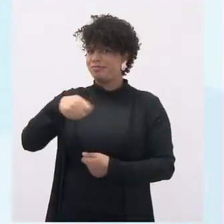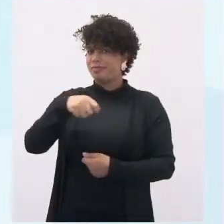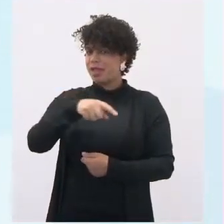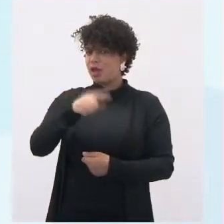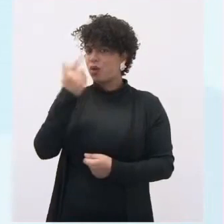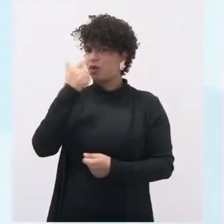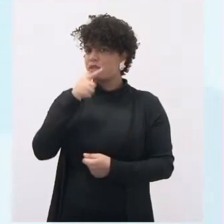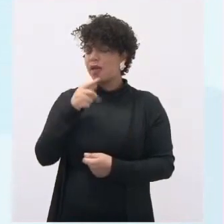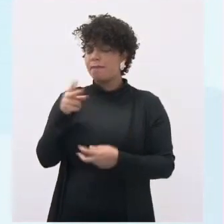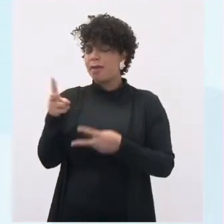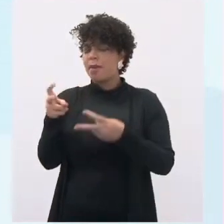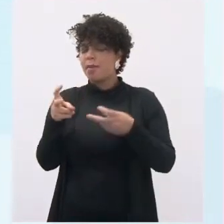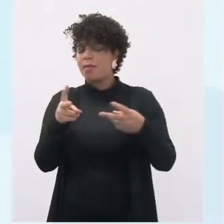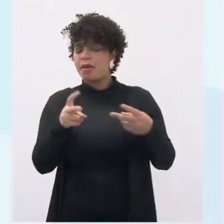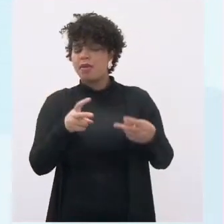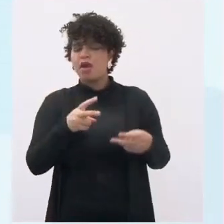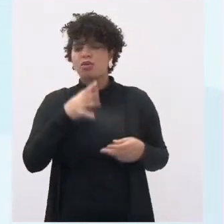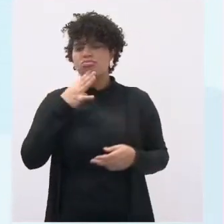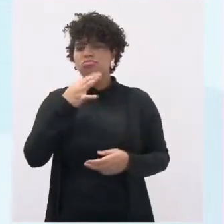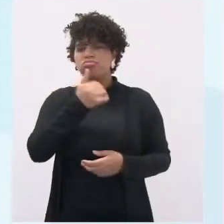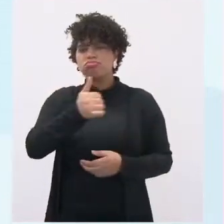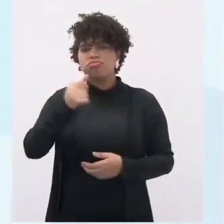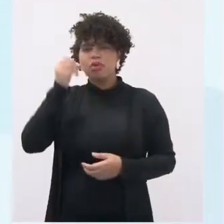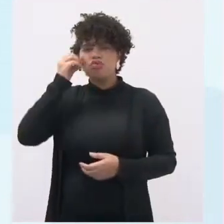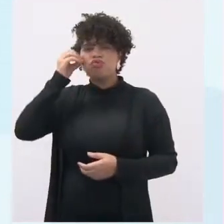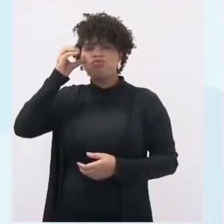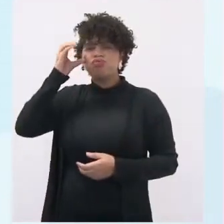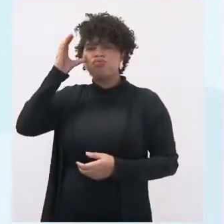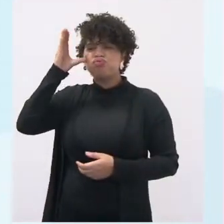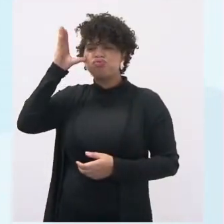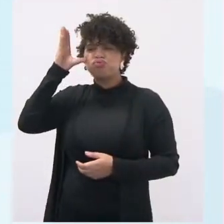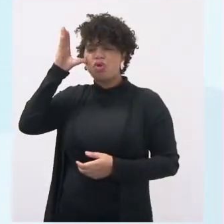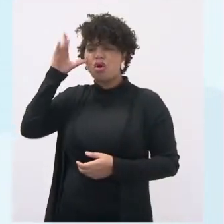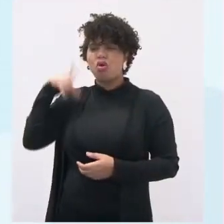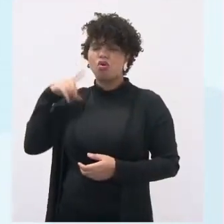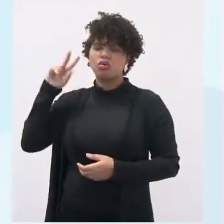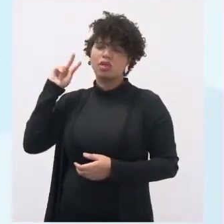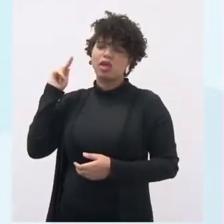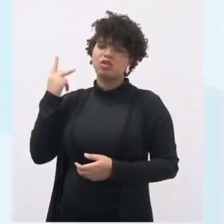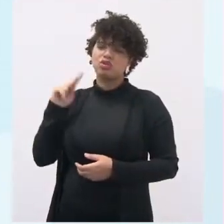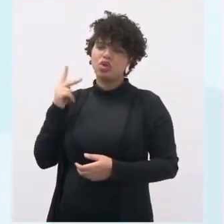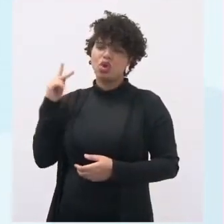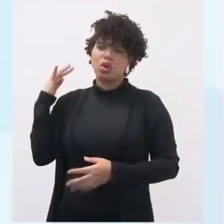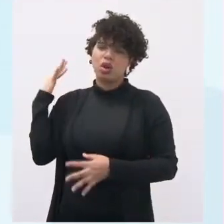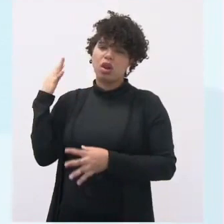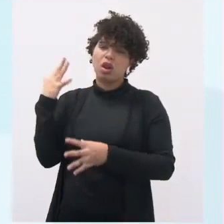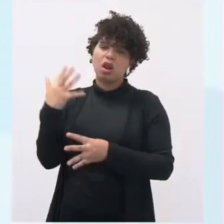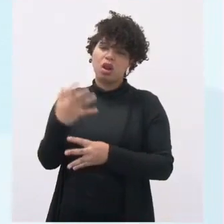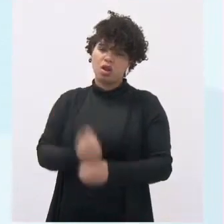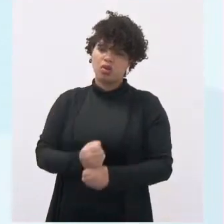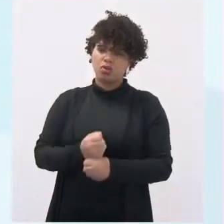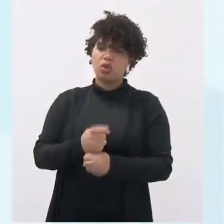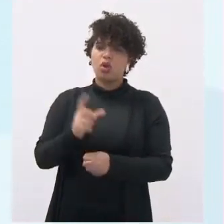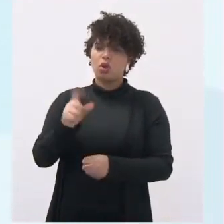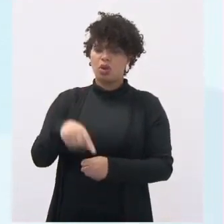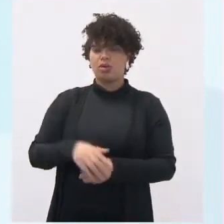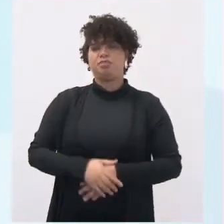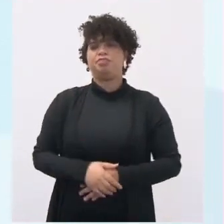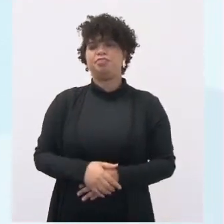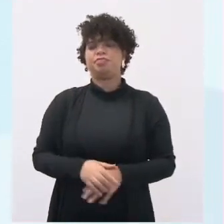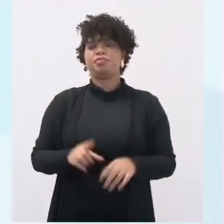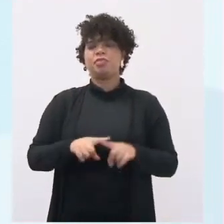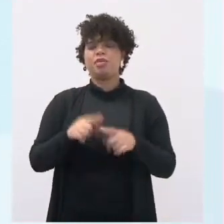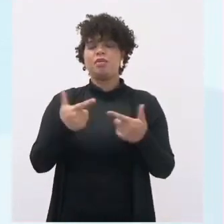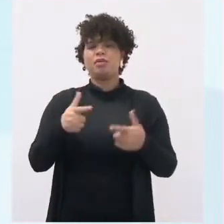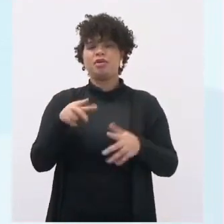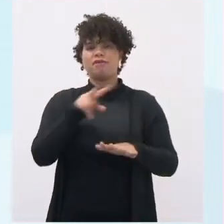precisa desenvolver esse conhecimento, né? Ele precisa buscar conhecer não só o macro ali, o micro dele, mas esse